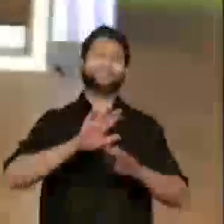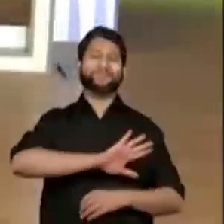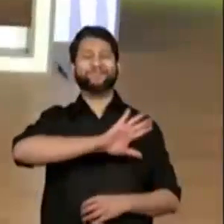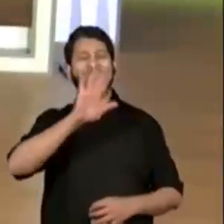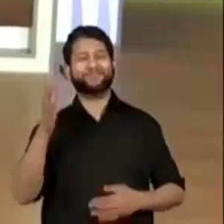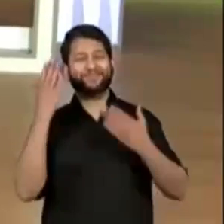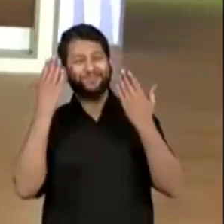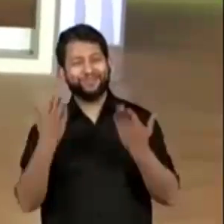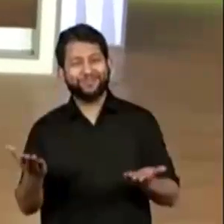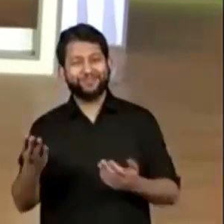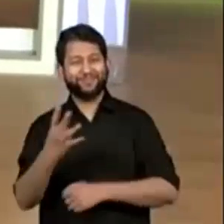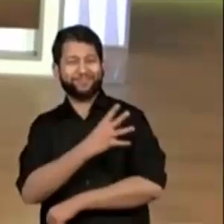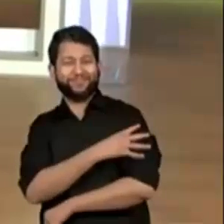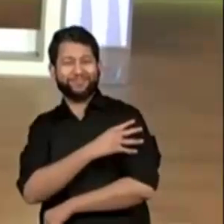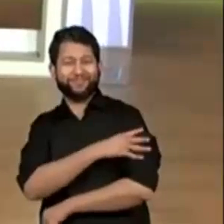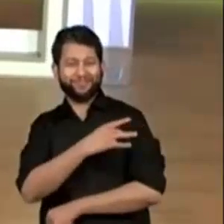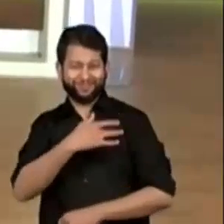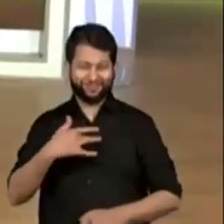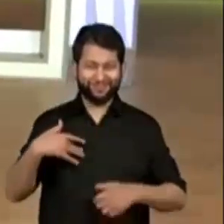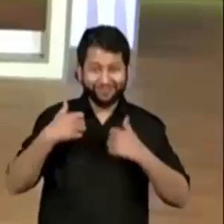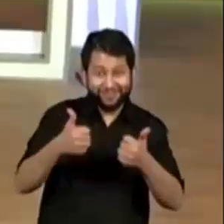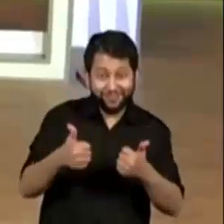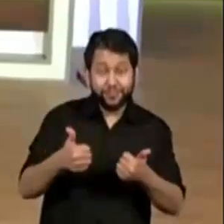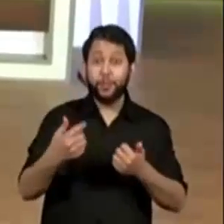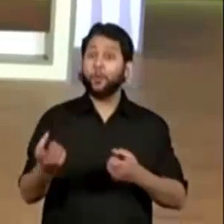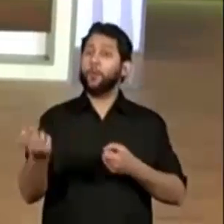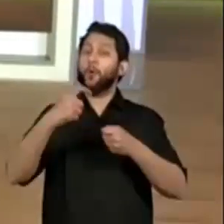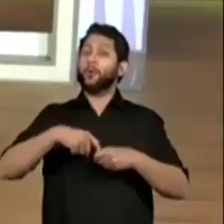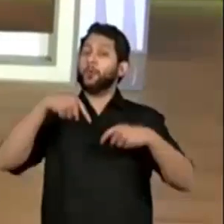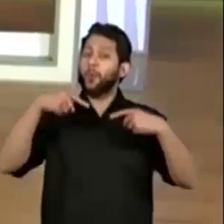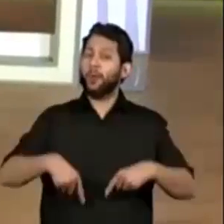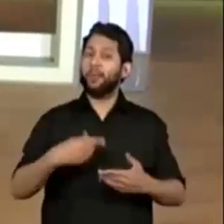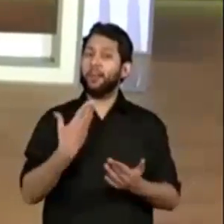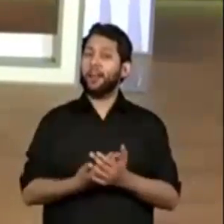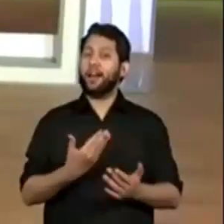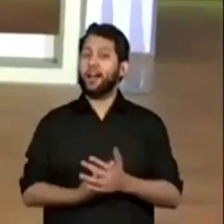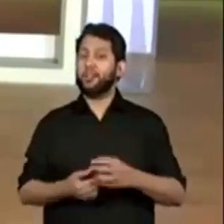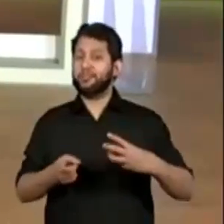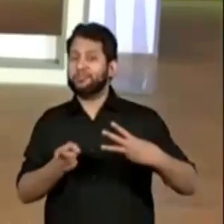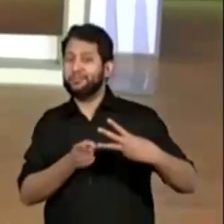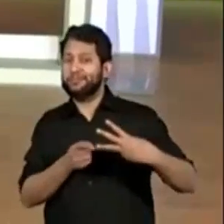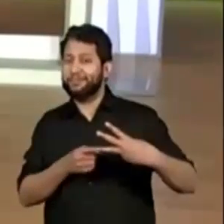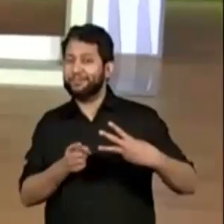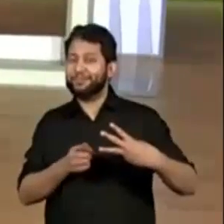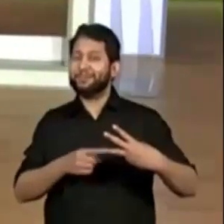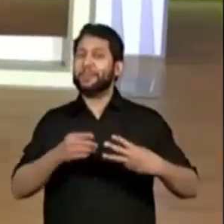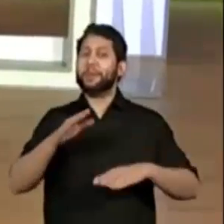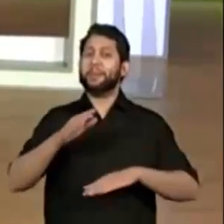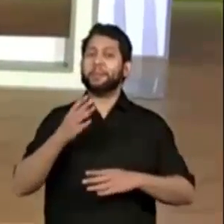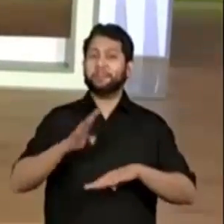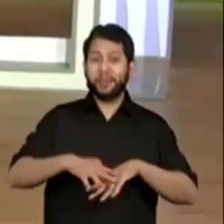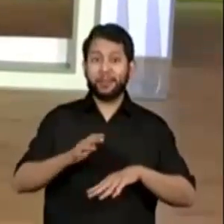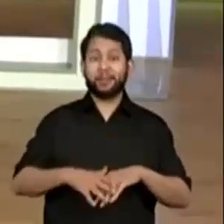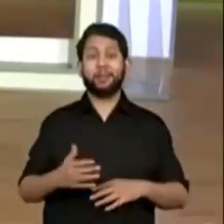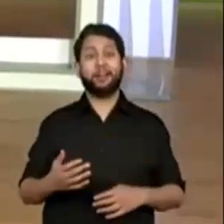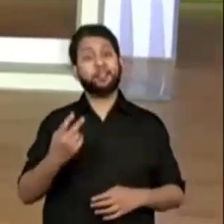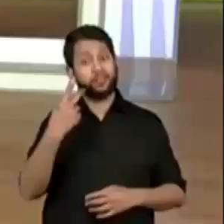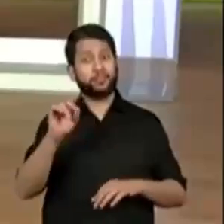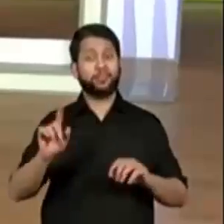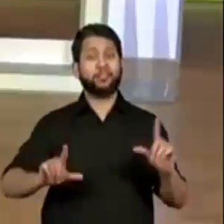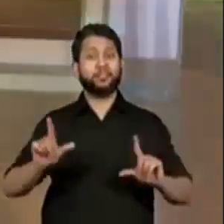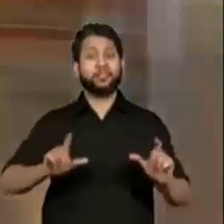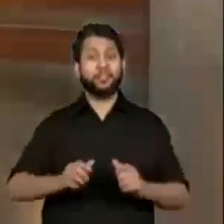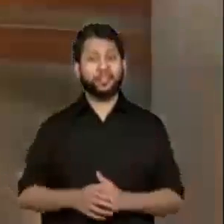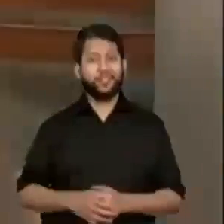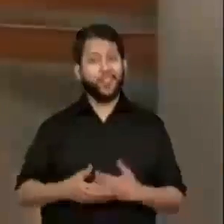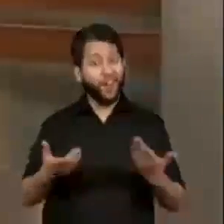Olá, galerinha do quarto ano! Voltamos para o nosso segundo momento de matemática aí na sua telinha.